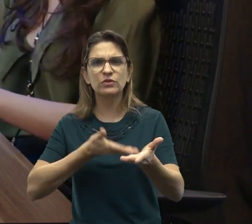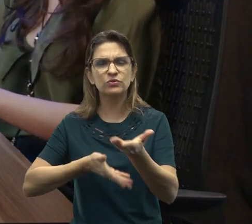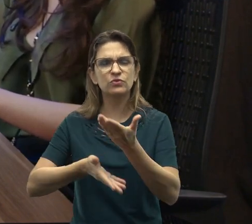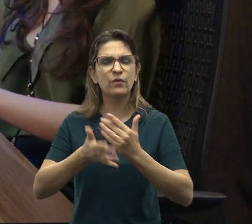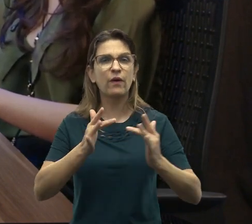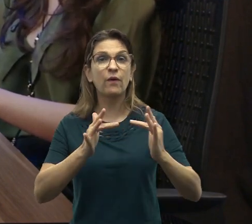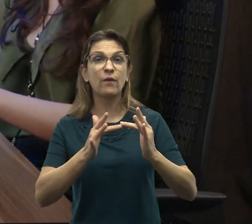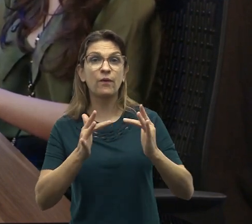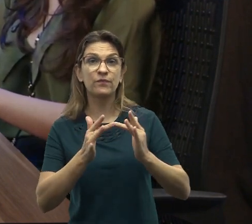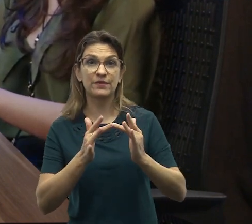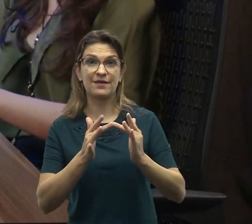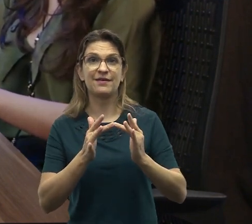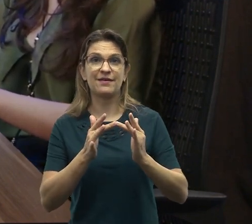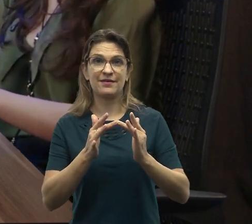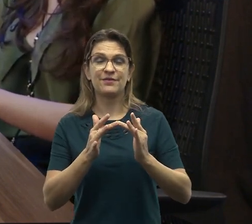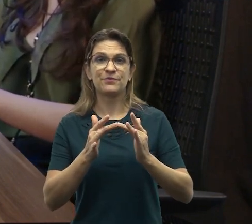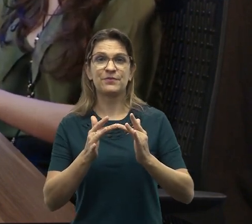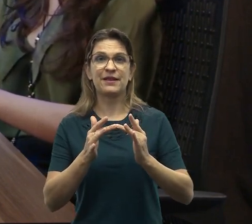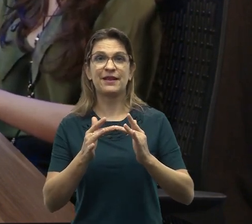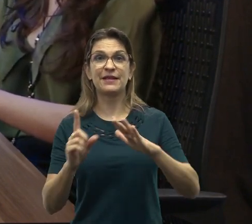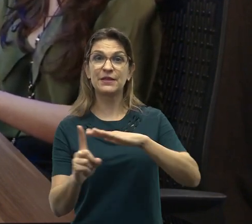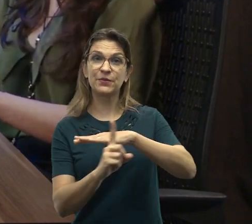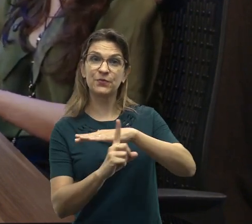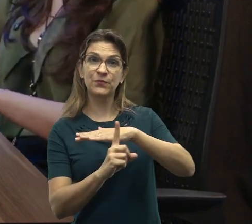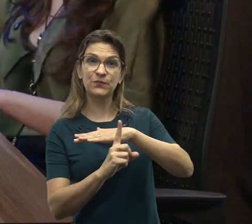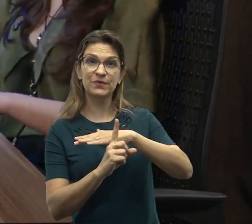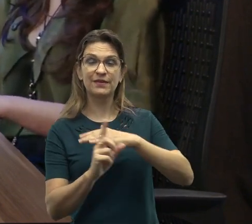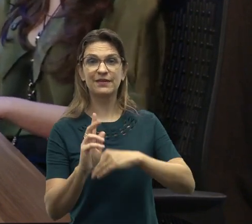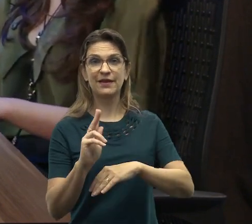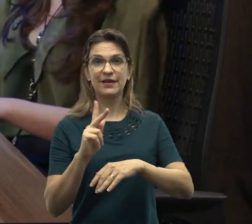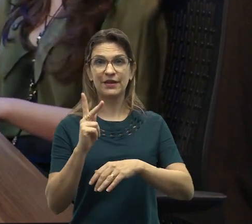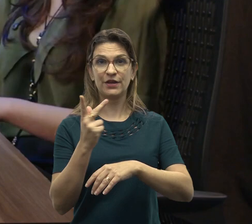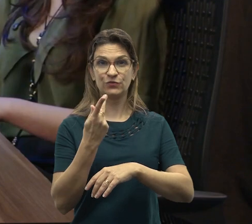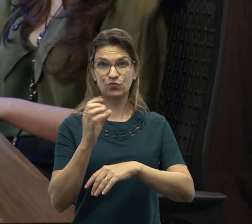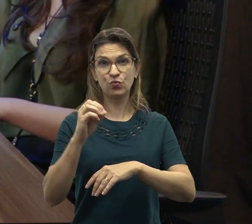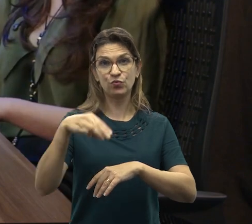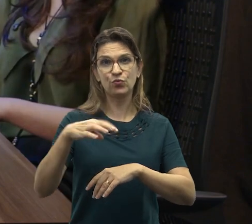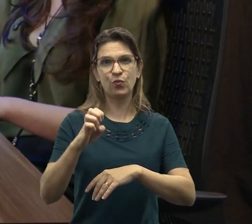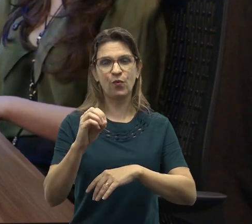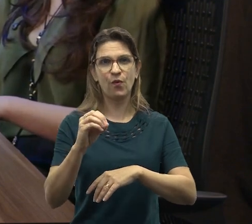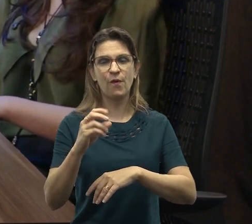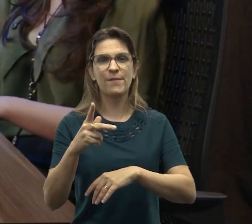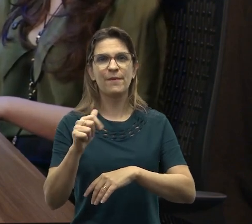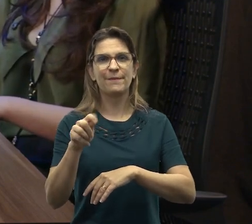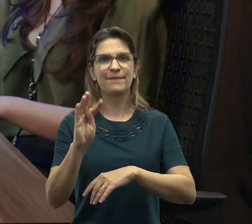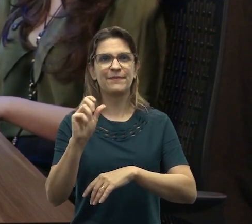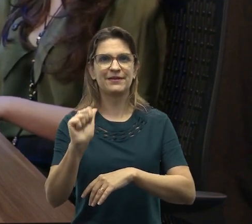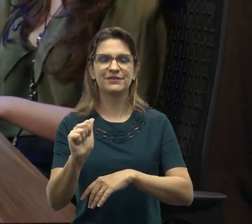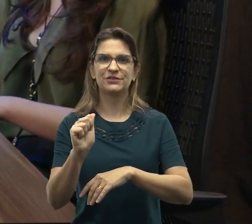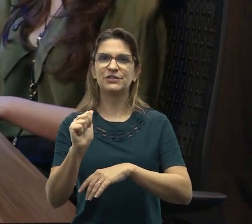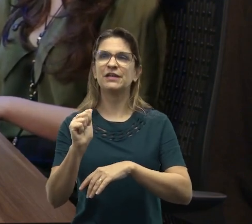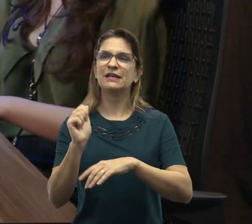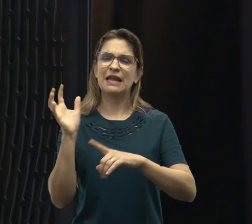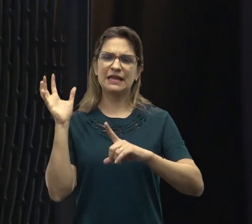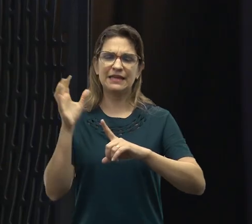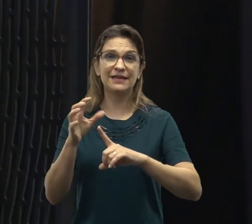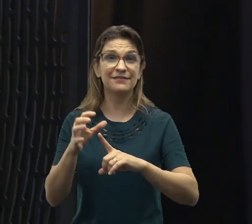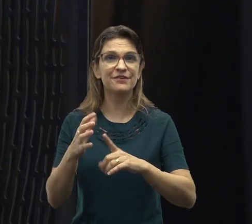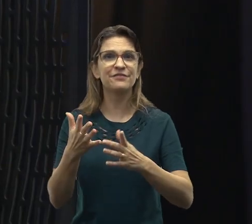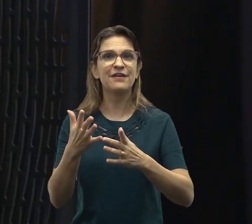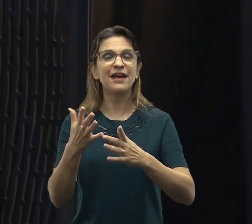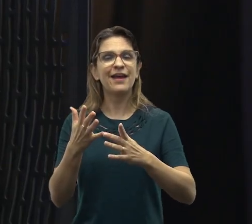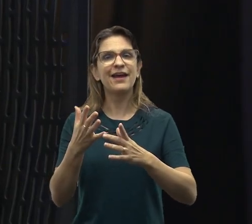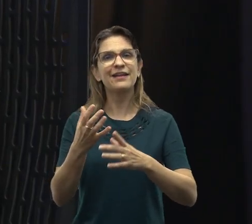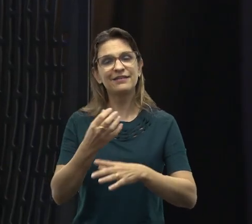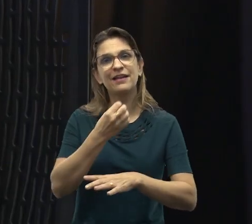pode ser menos do que isso, do que conversar sobre todos os teus problemas, todos os teus sistemas que afetam a tua vida como um todo. E